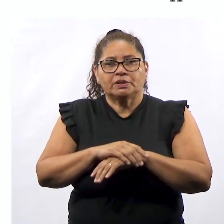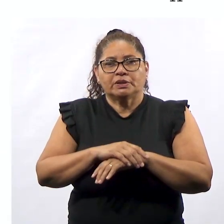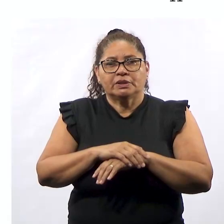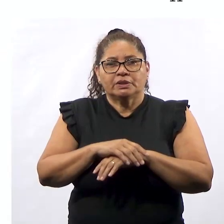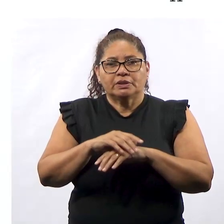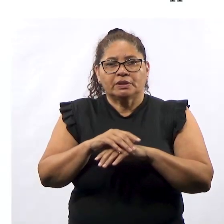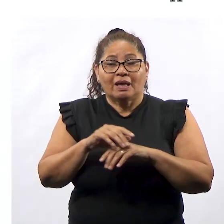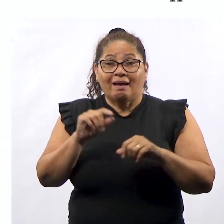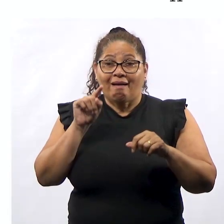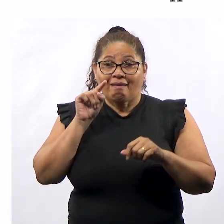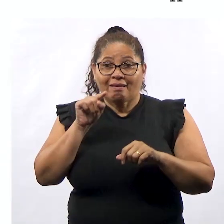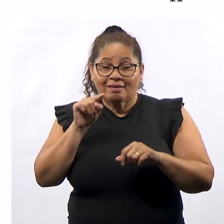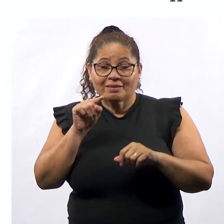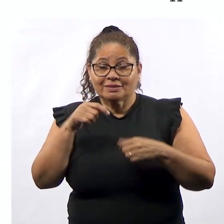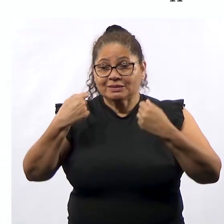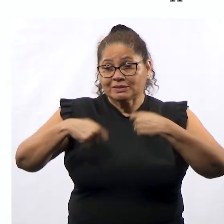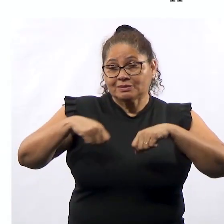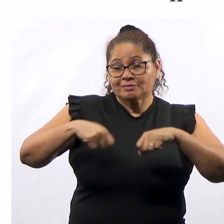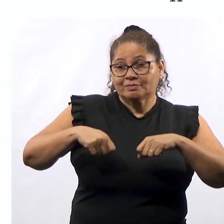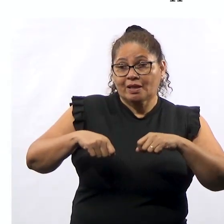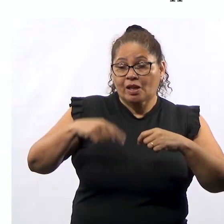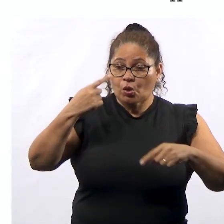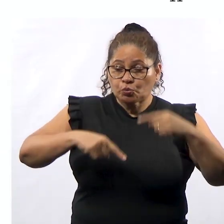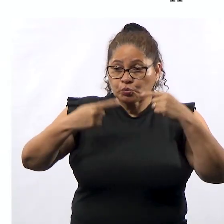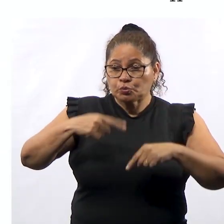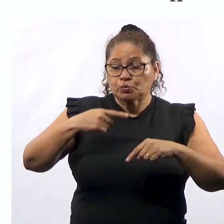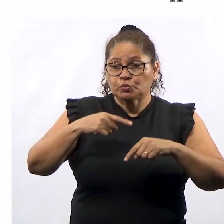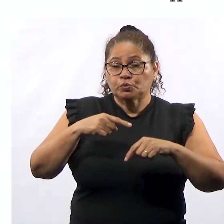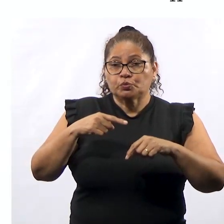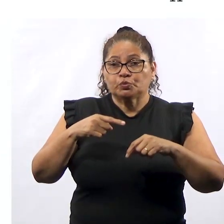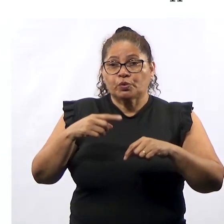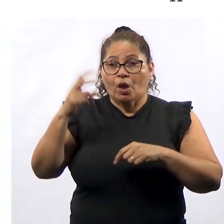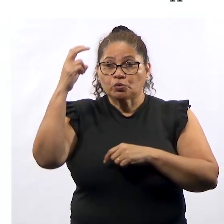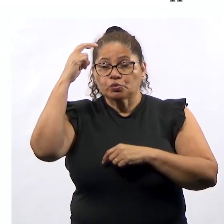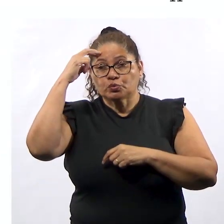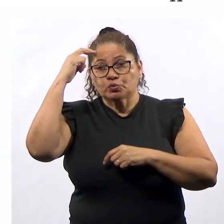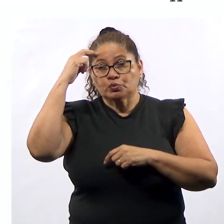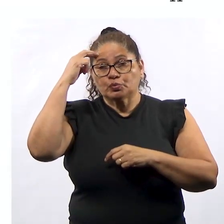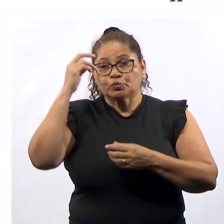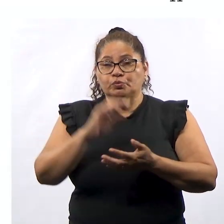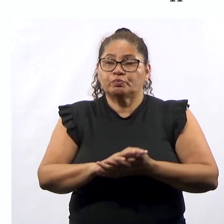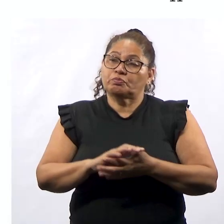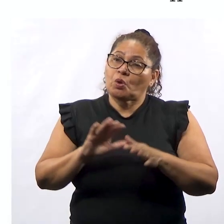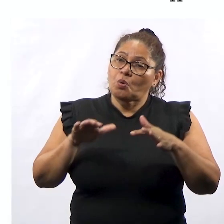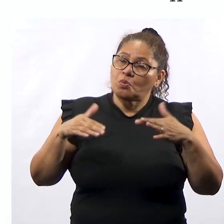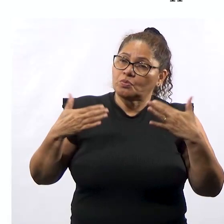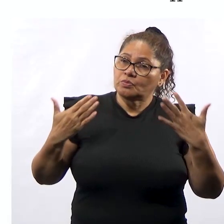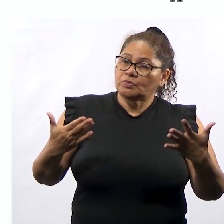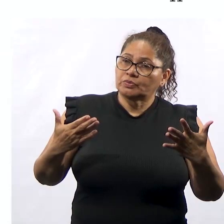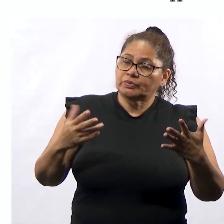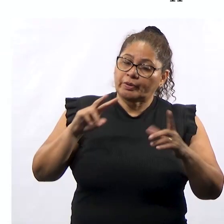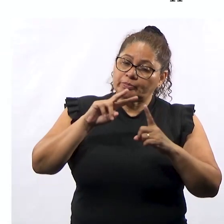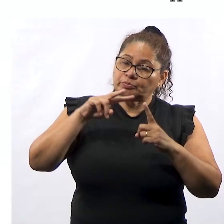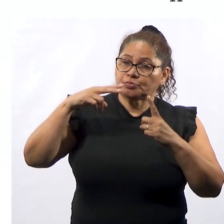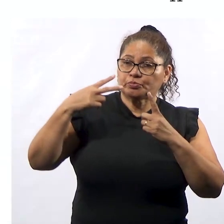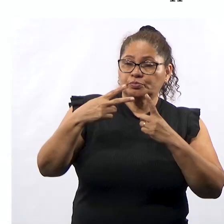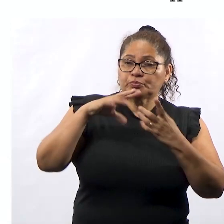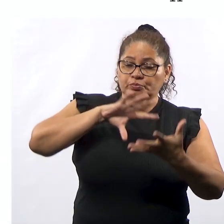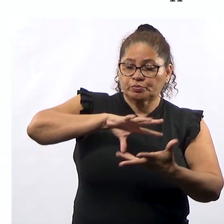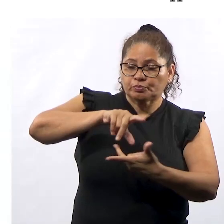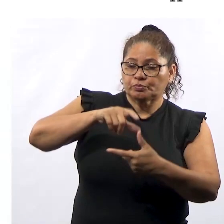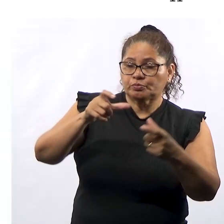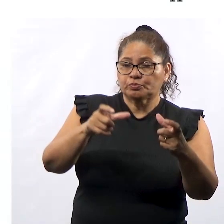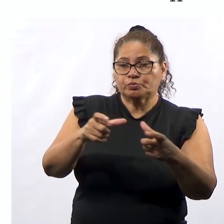hegemônica, que é aquela que prevalece sobre a política curricular e cultural, ou seja, da perspectiva